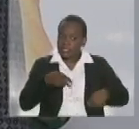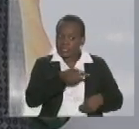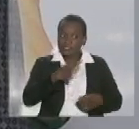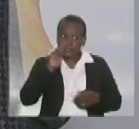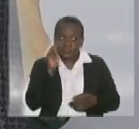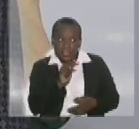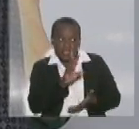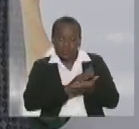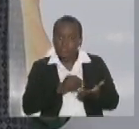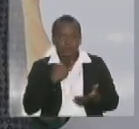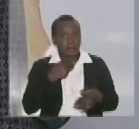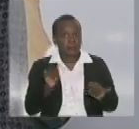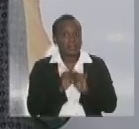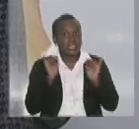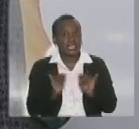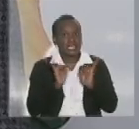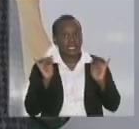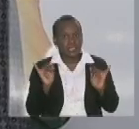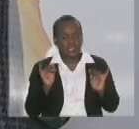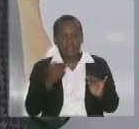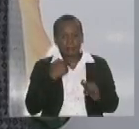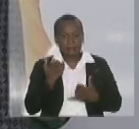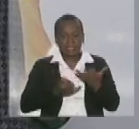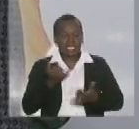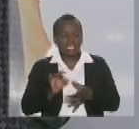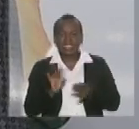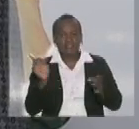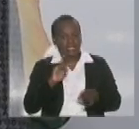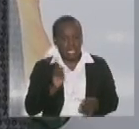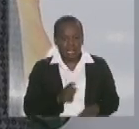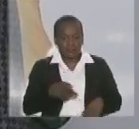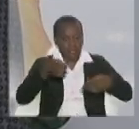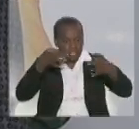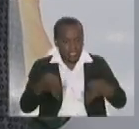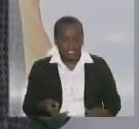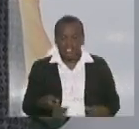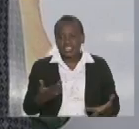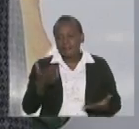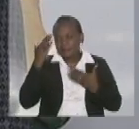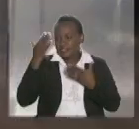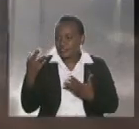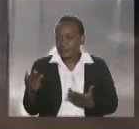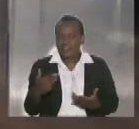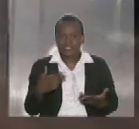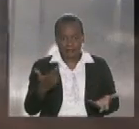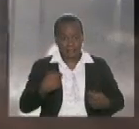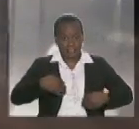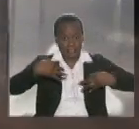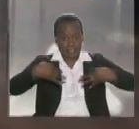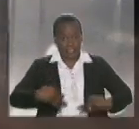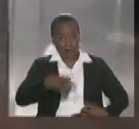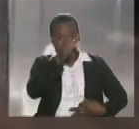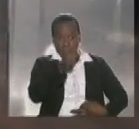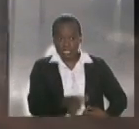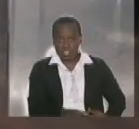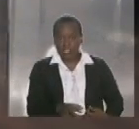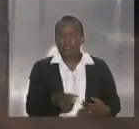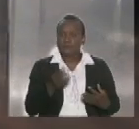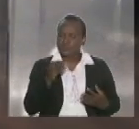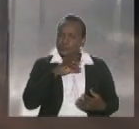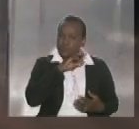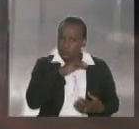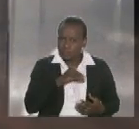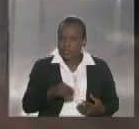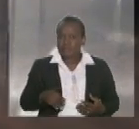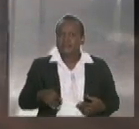dar o exemplo, então eu não podia fazer bobeira, eu não podia brincar tão solto, então eu tinha que ser ao clube. um modelo. Isso era tenso.